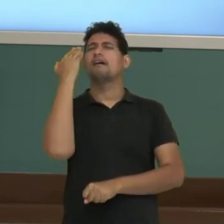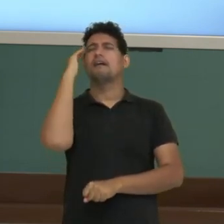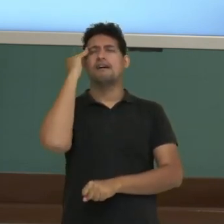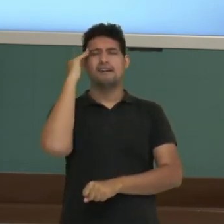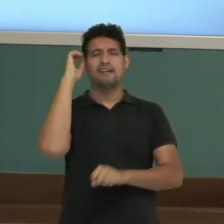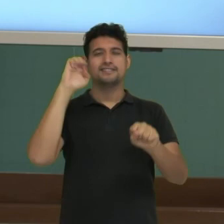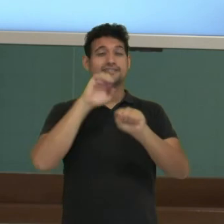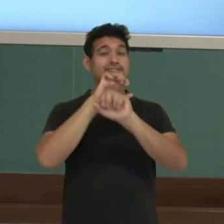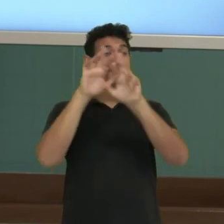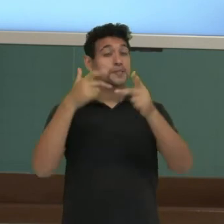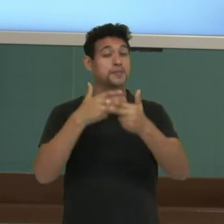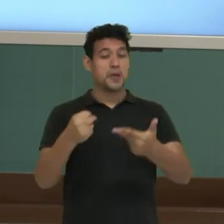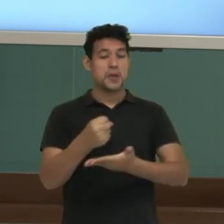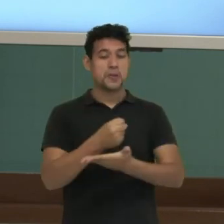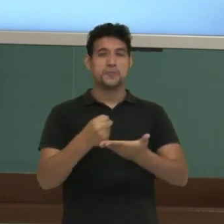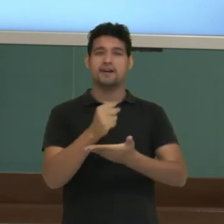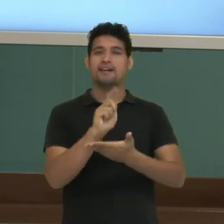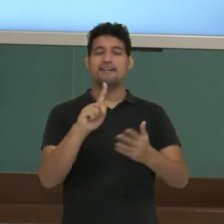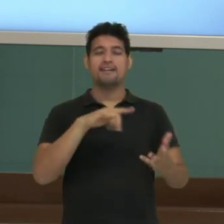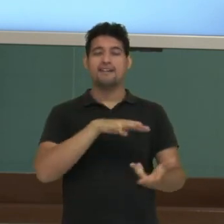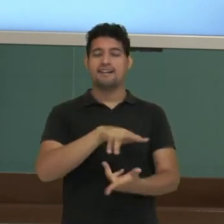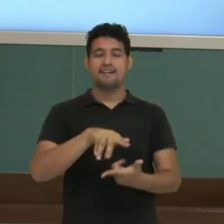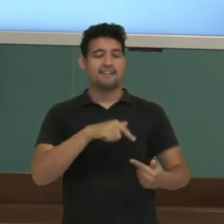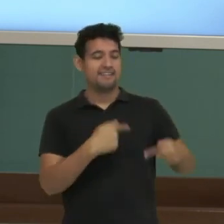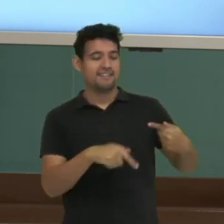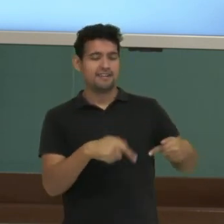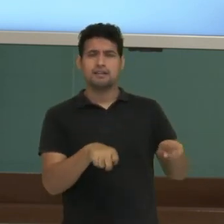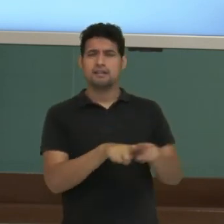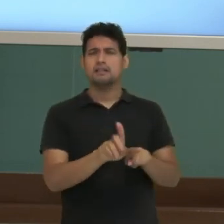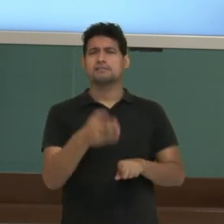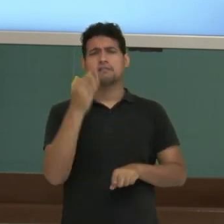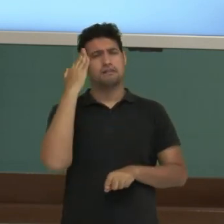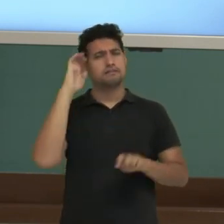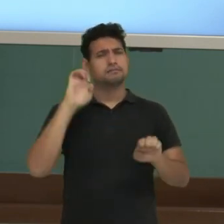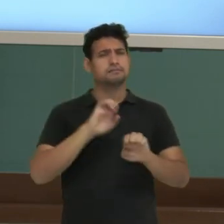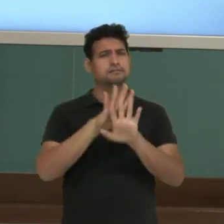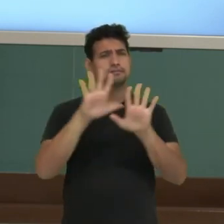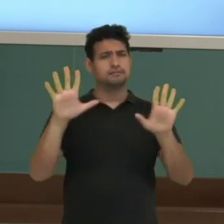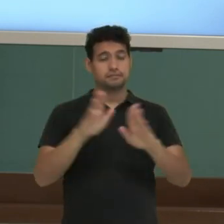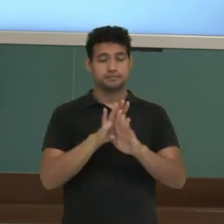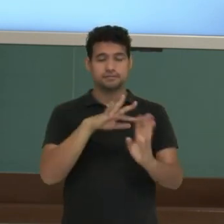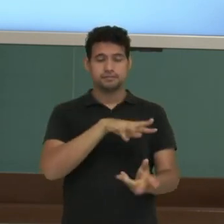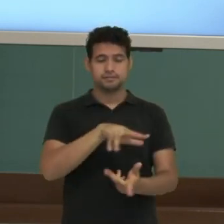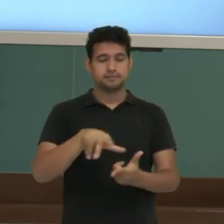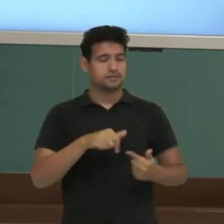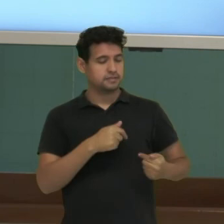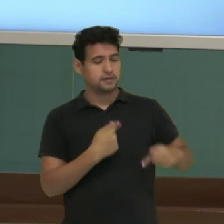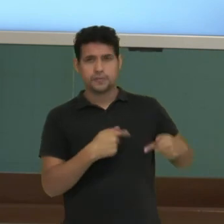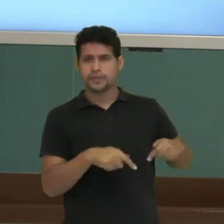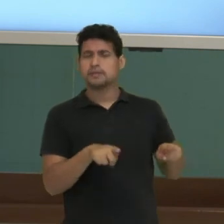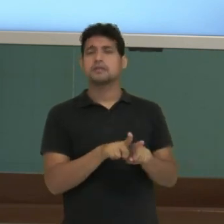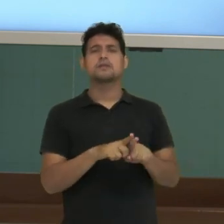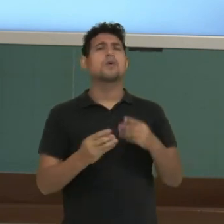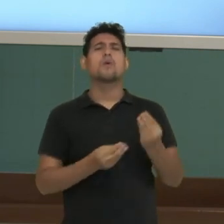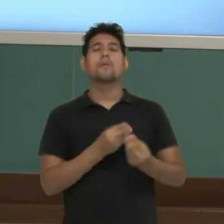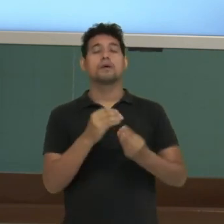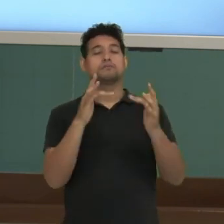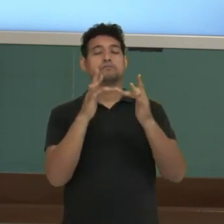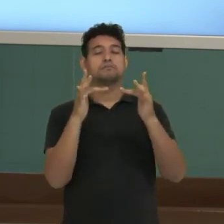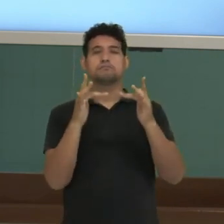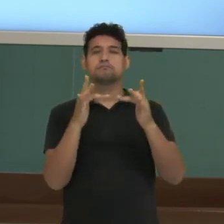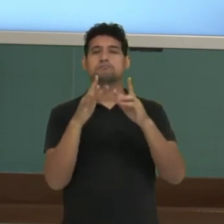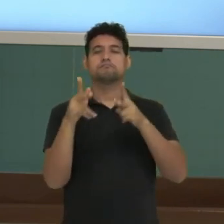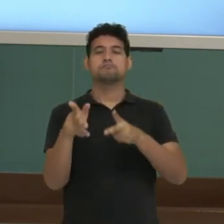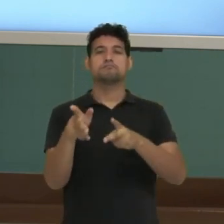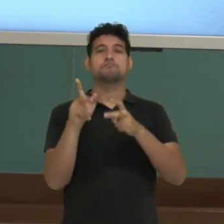os elementos básicos da geopolítica, entendido que a geopolítica está totalmente relacionado ao